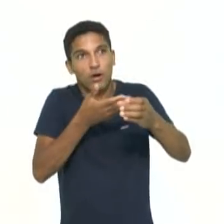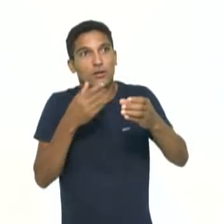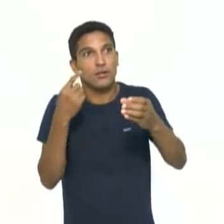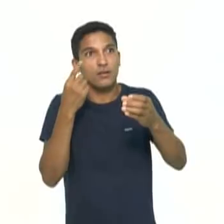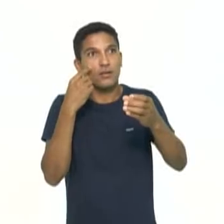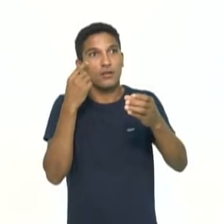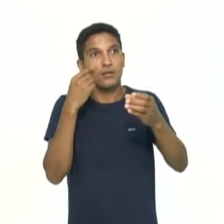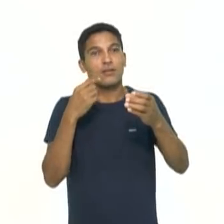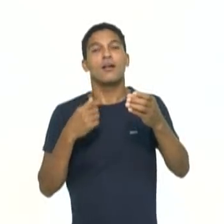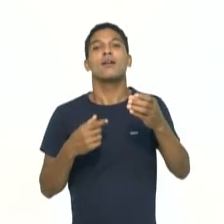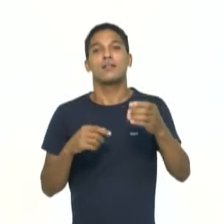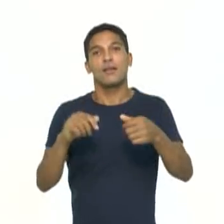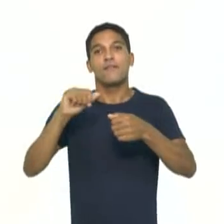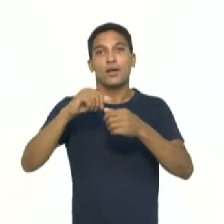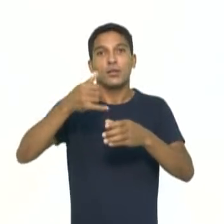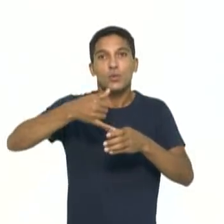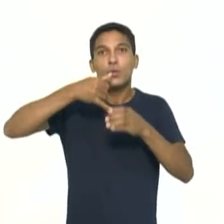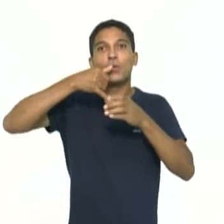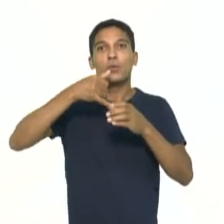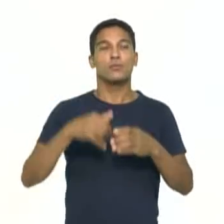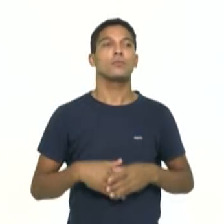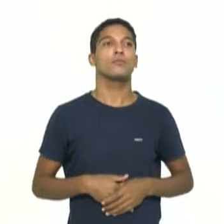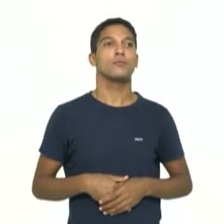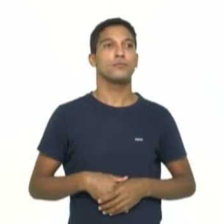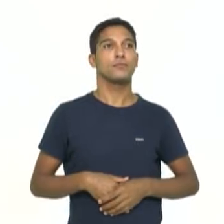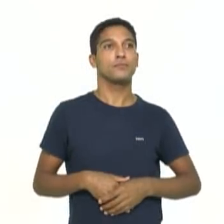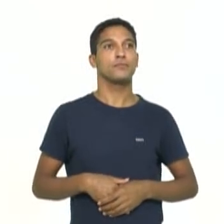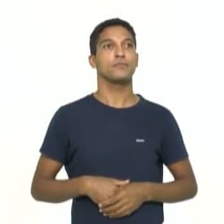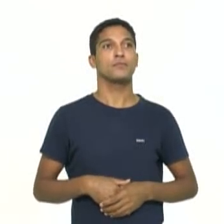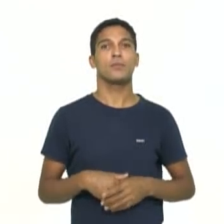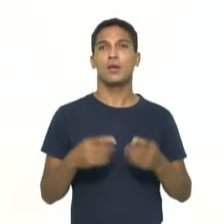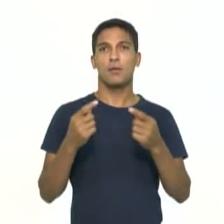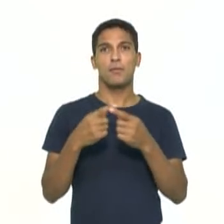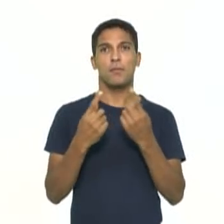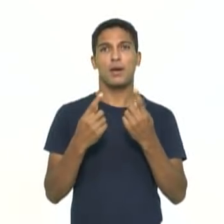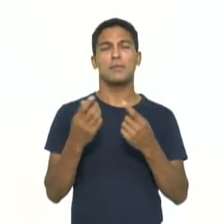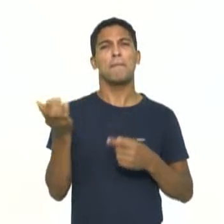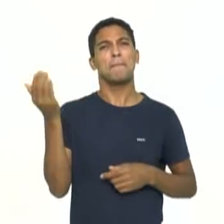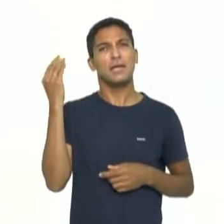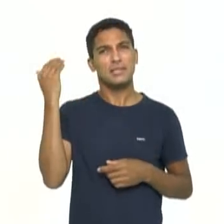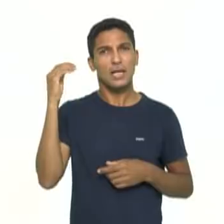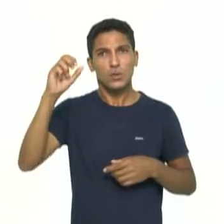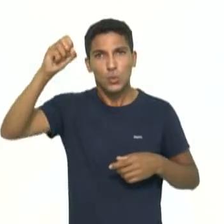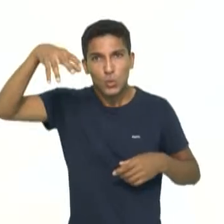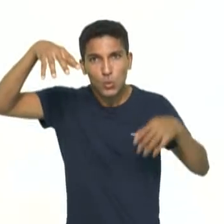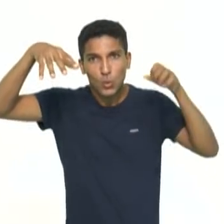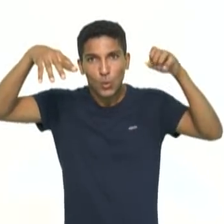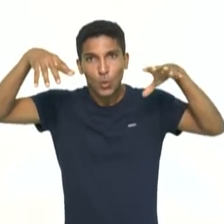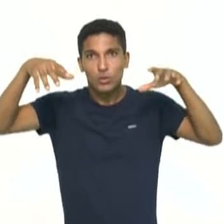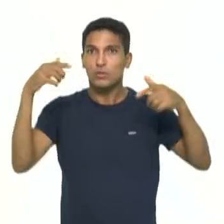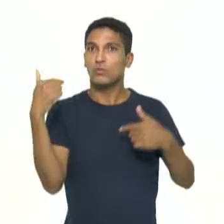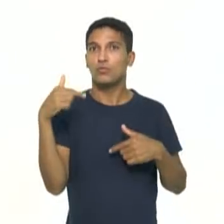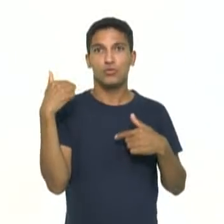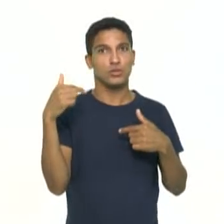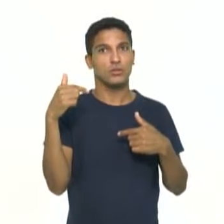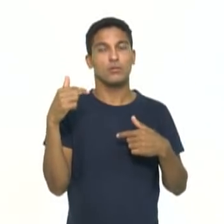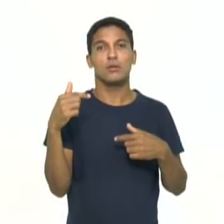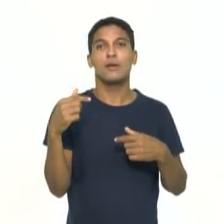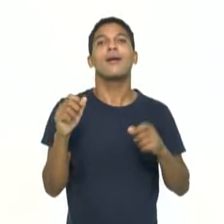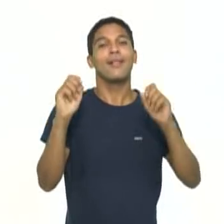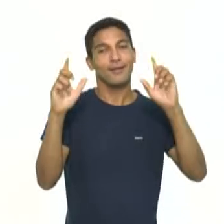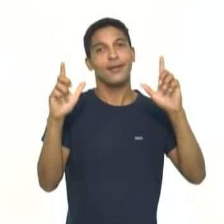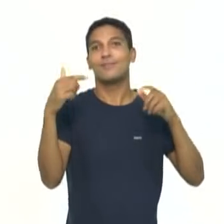torne uma cuia. Que bacana. Mas, professora, não existia luz elétrica, né? Claro que não. Como é que eles faziam na